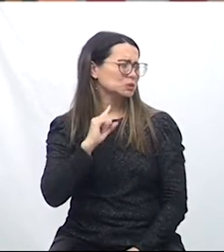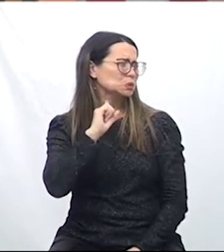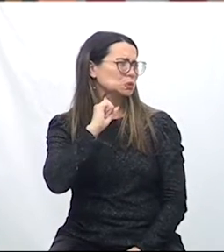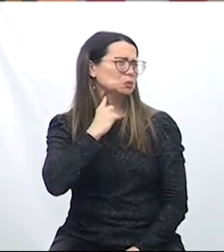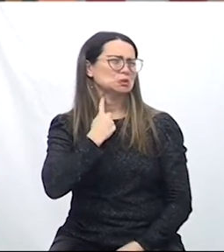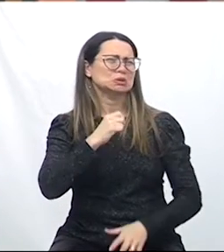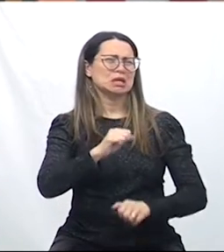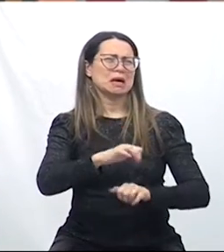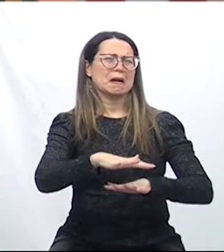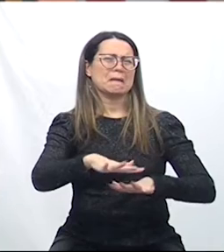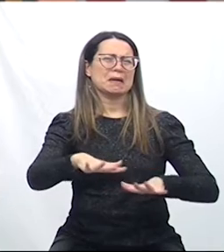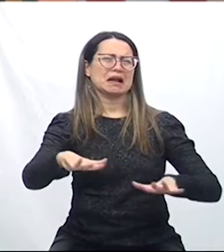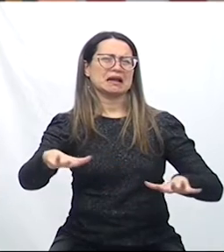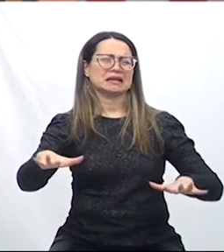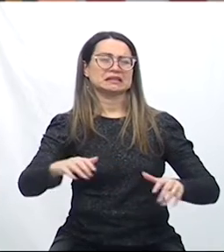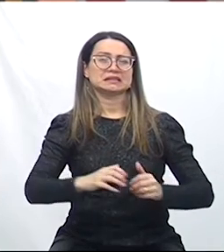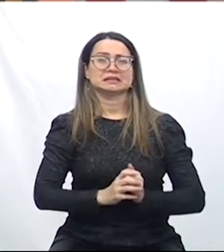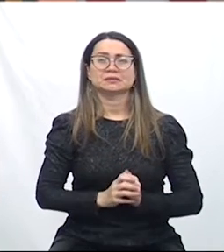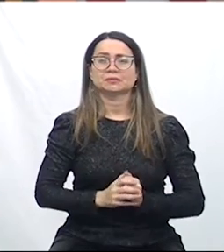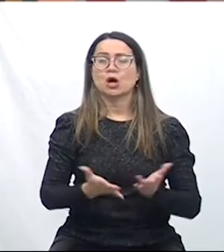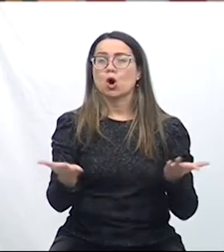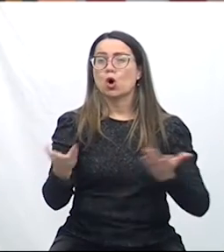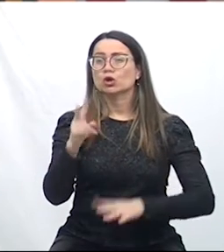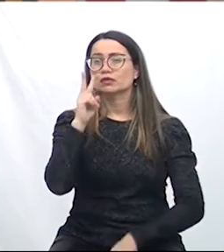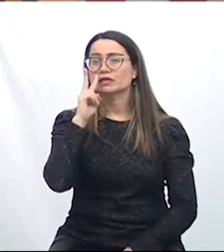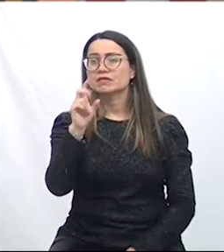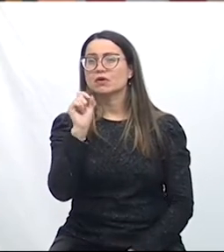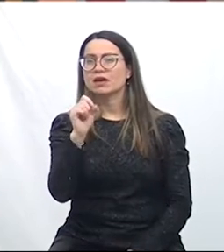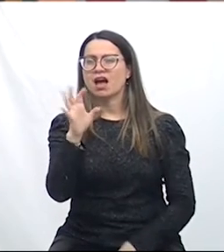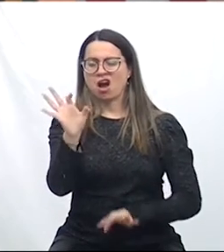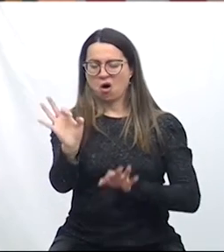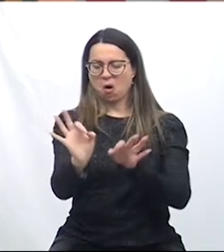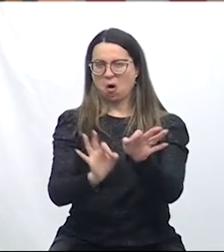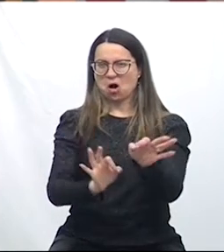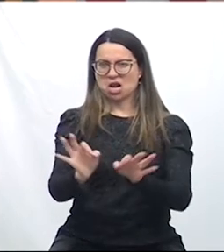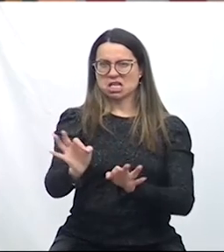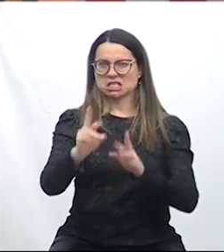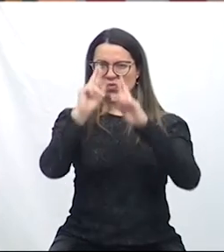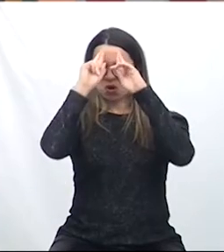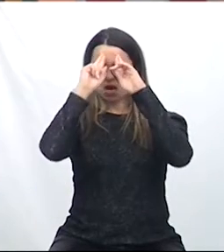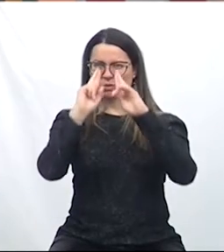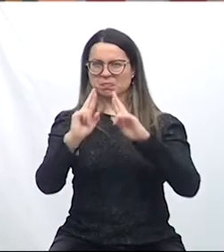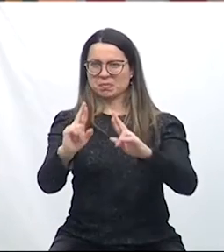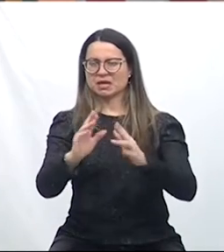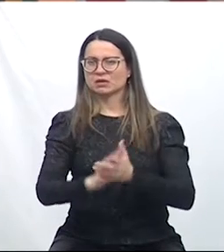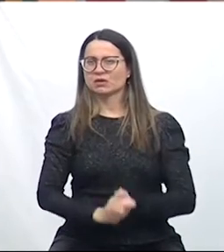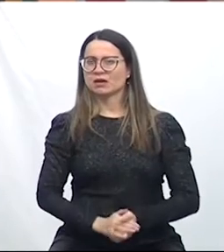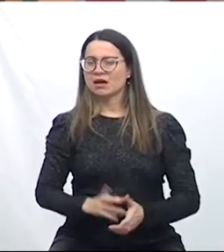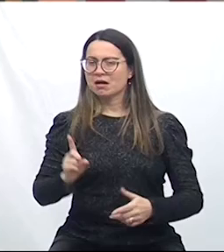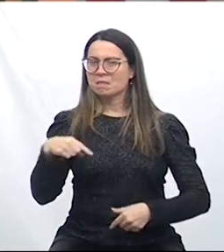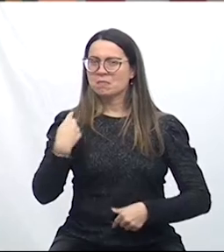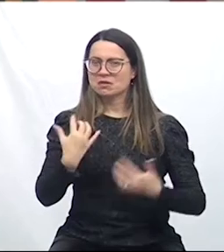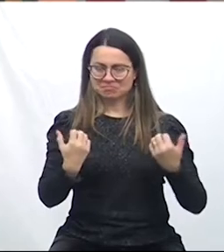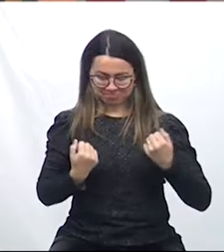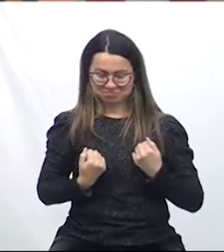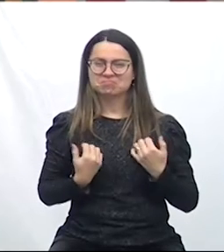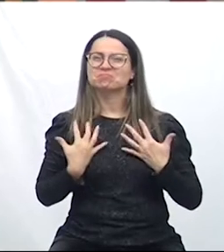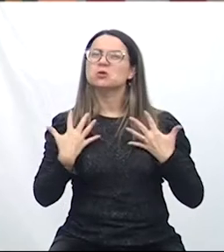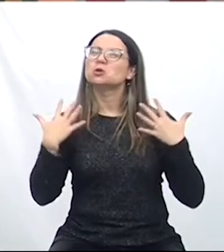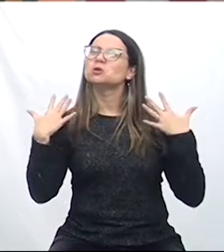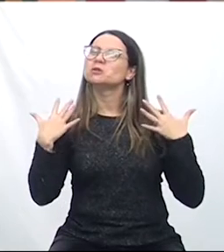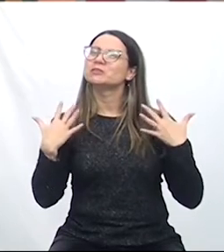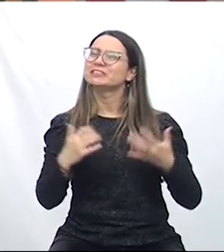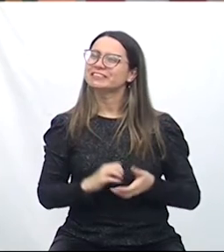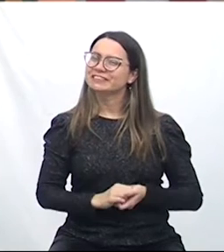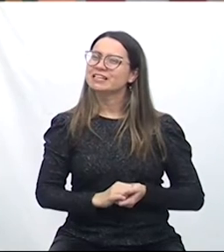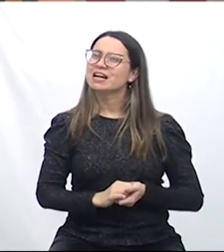Você vê hoje ordem, decência, isso traz orgulho para a nação brasileira. O Brasil está no caminho certo.